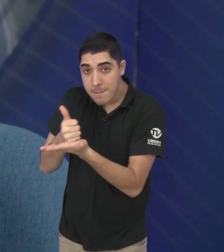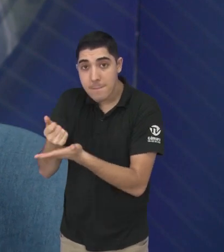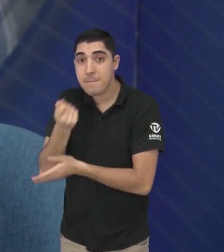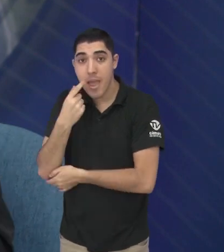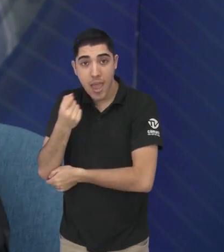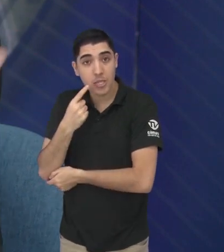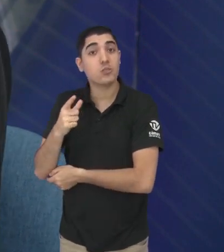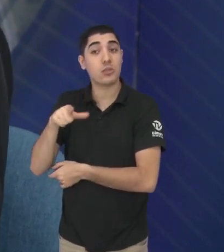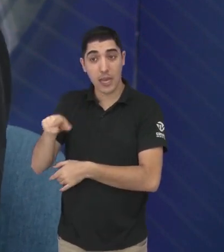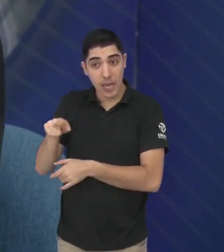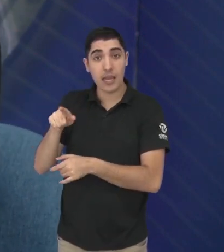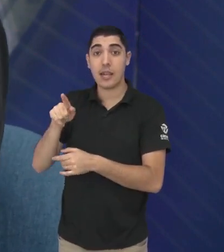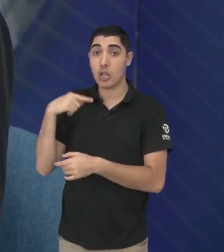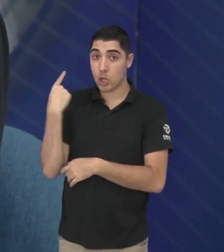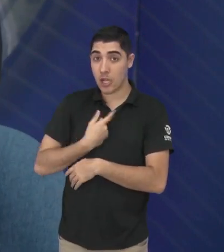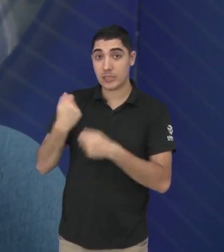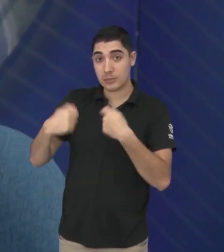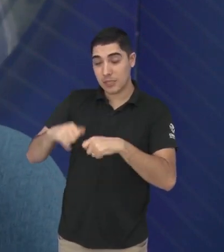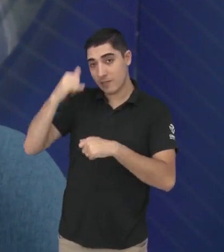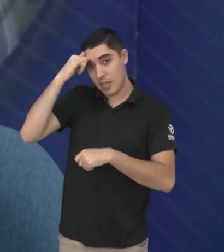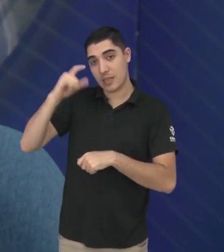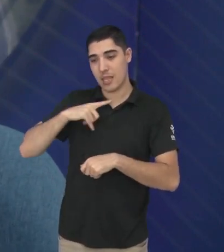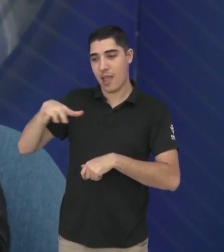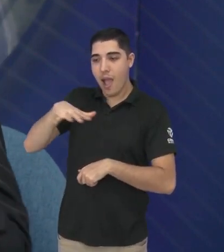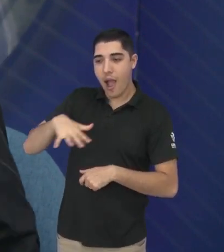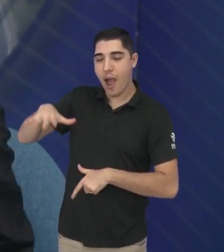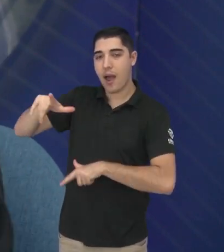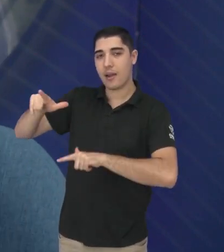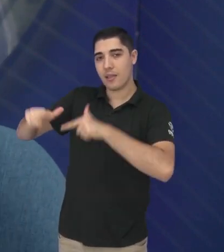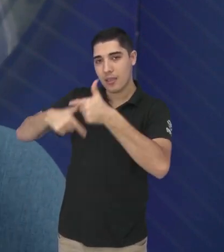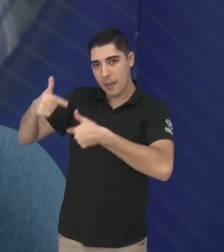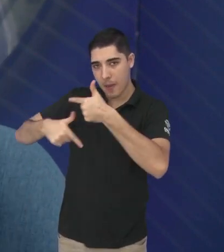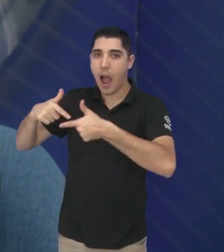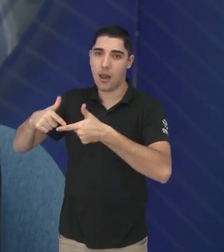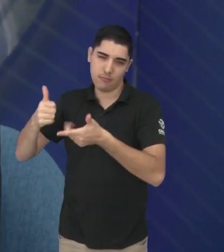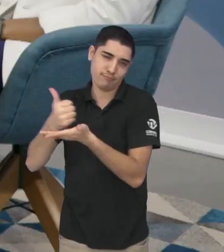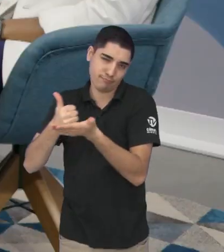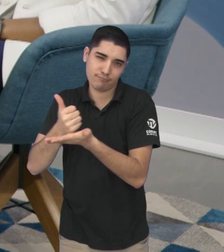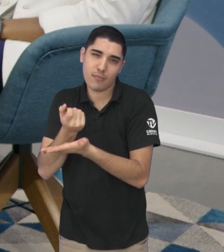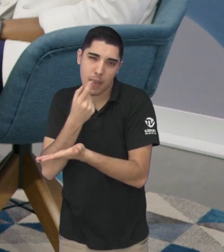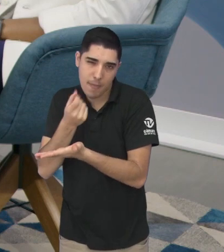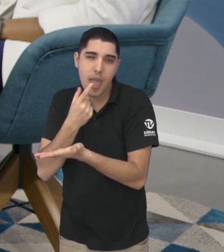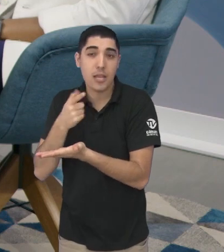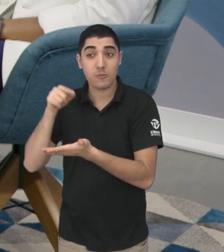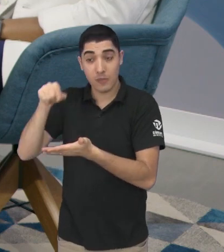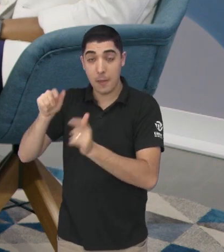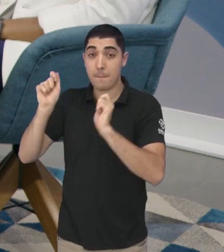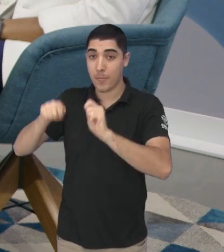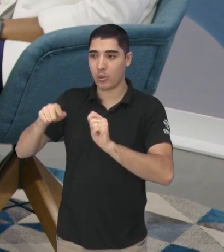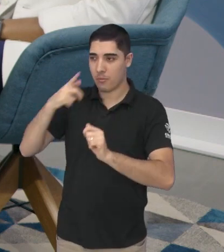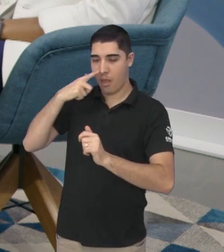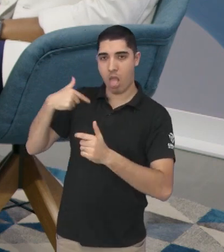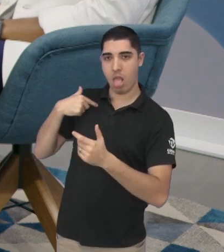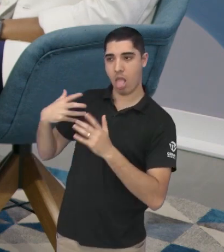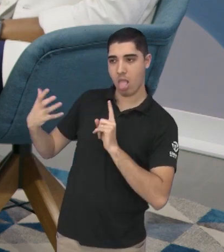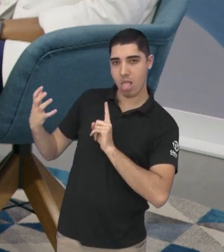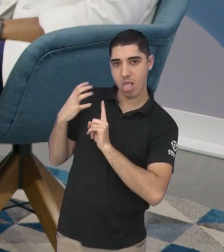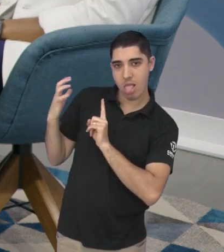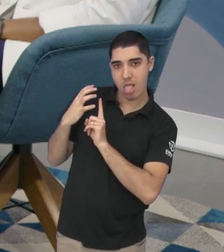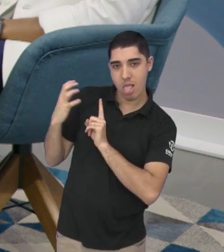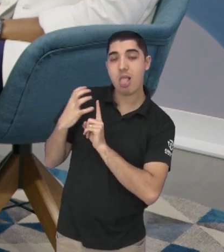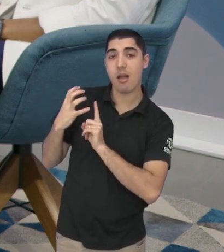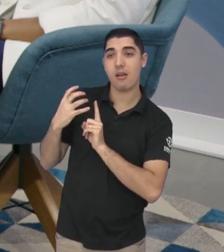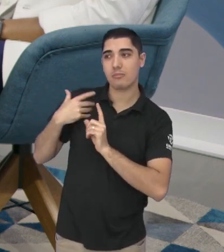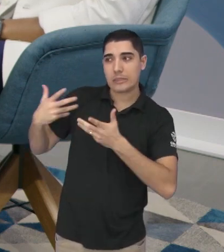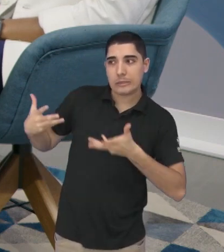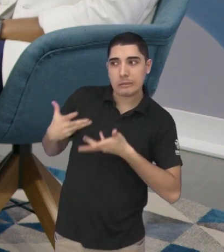também contra toda uma indústria, né? A gente tem a indústria farmacêutica que acaba influenciando, também, né, a própria mídia, de uma